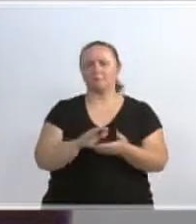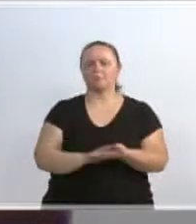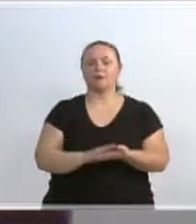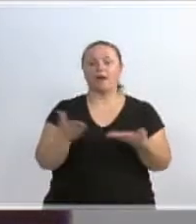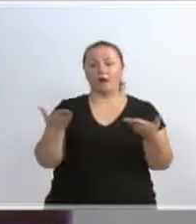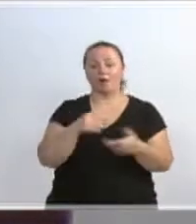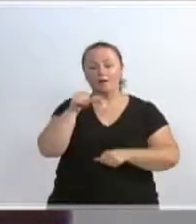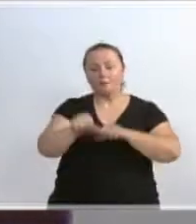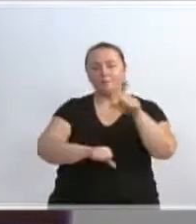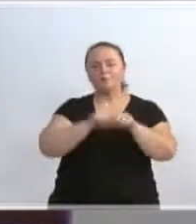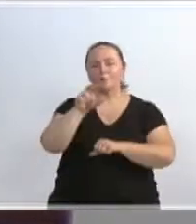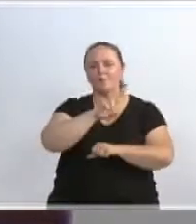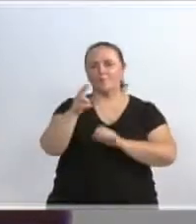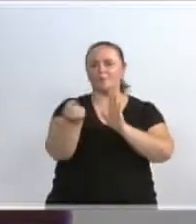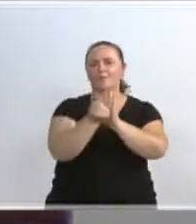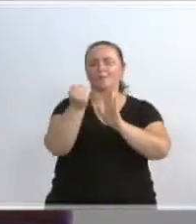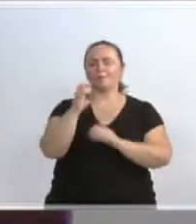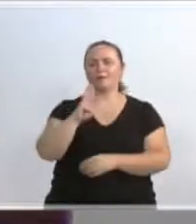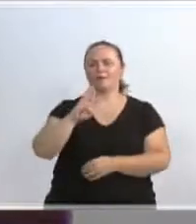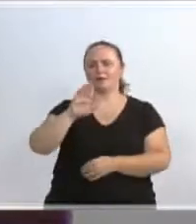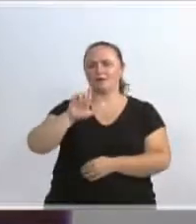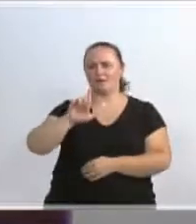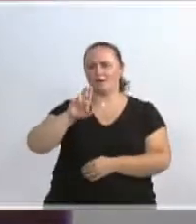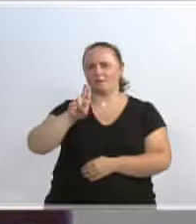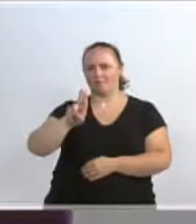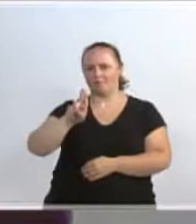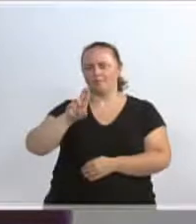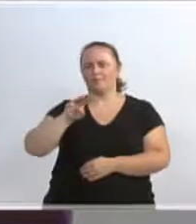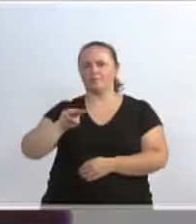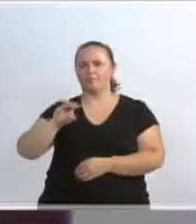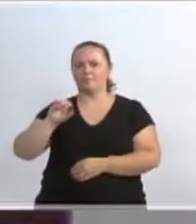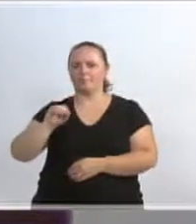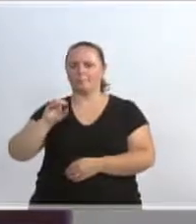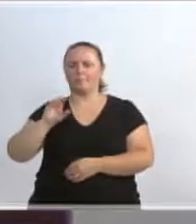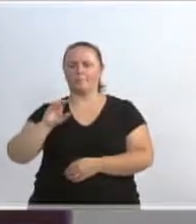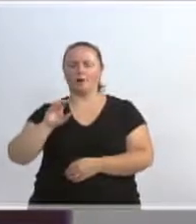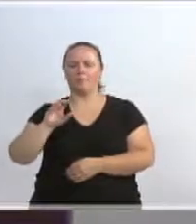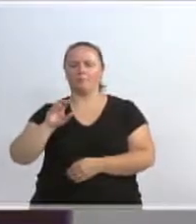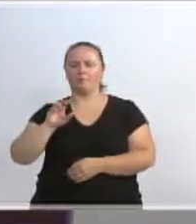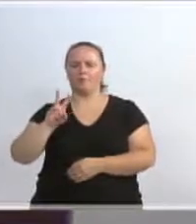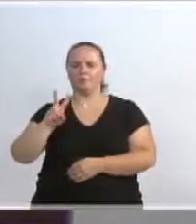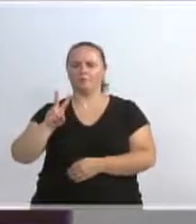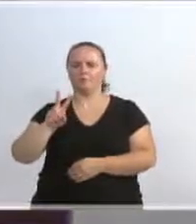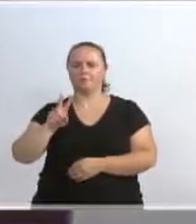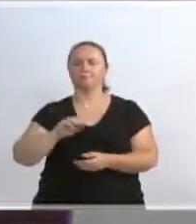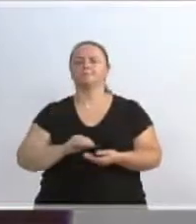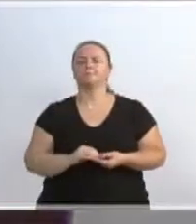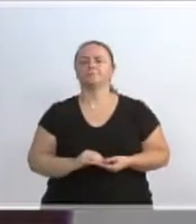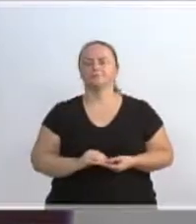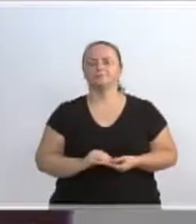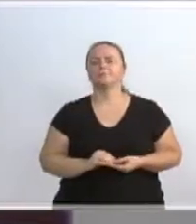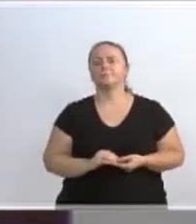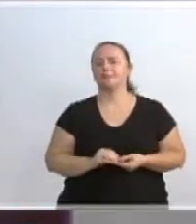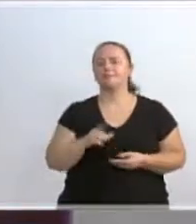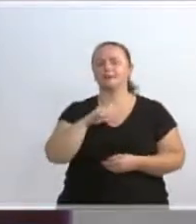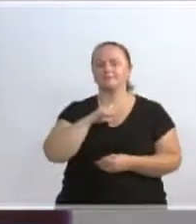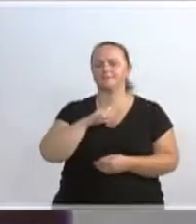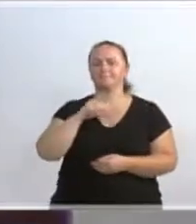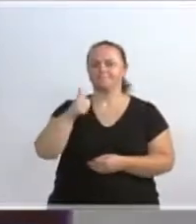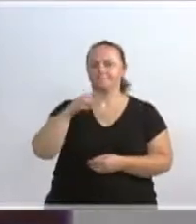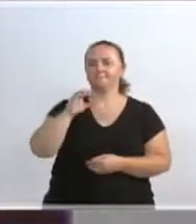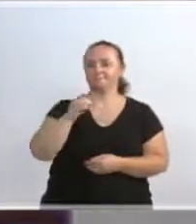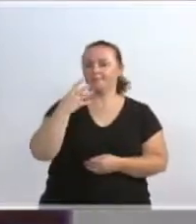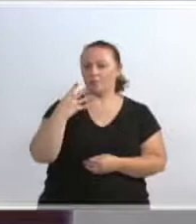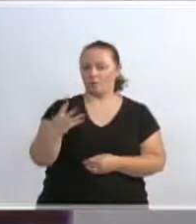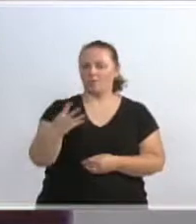Mob. Então, eu quero aqui parabenizar o prefeito, que realmente vai vir 104 ônibus novos, tão esperado pela comunidade, estava na hora